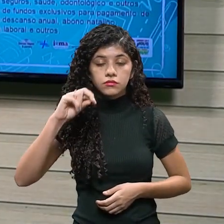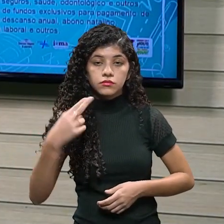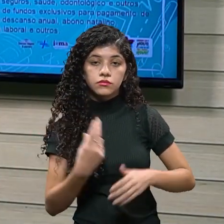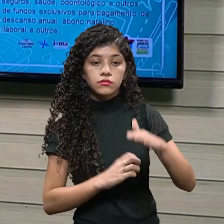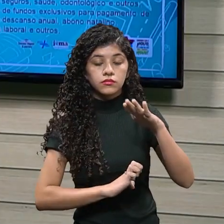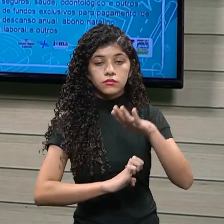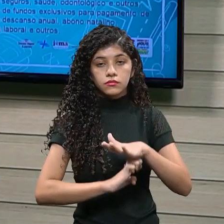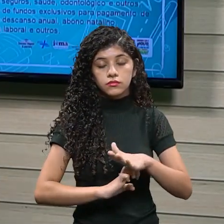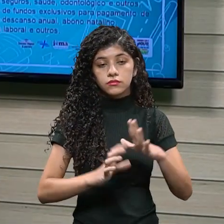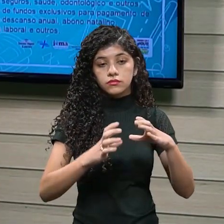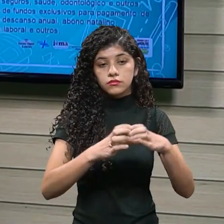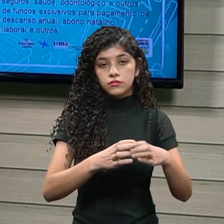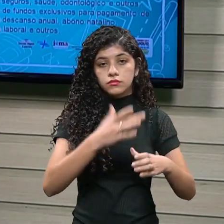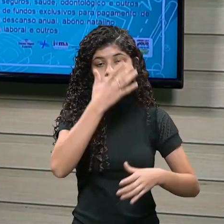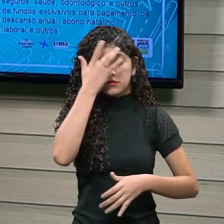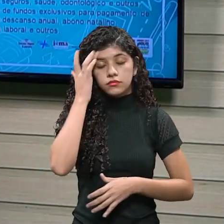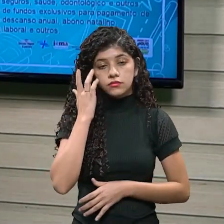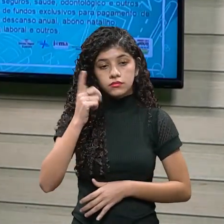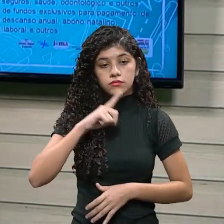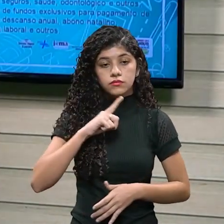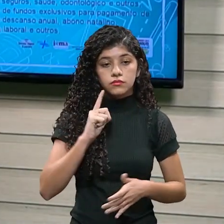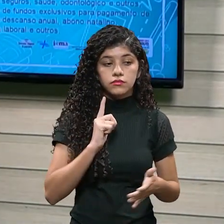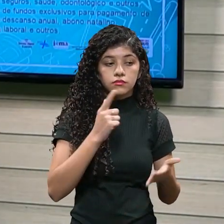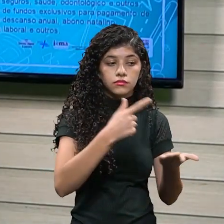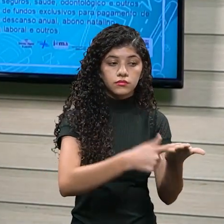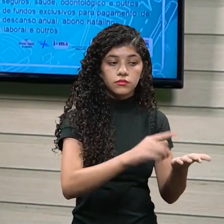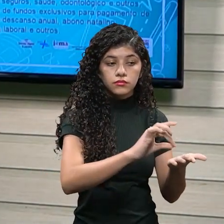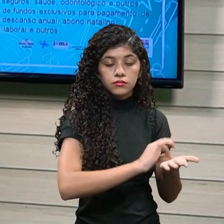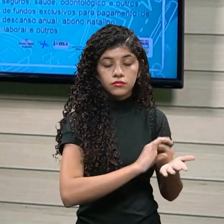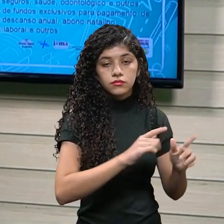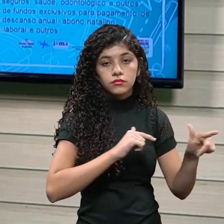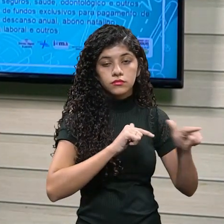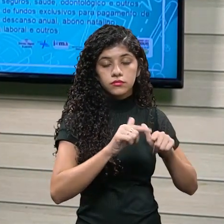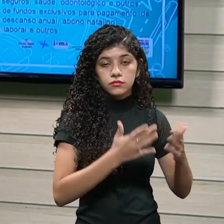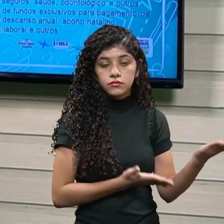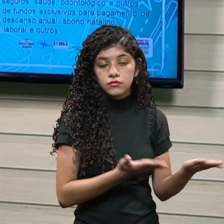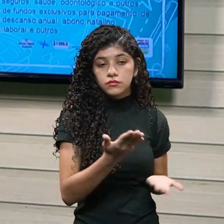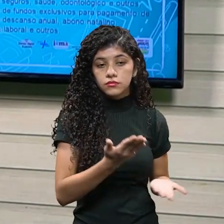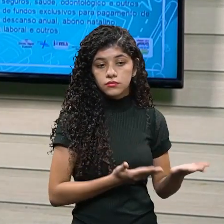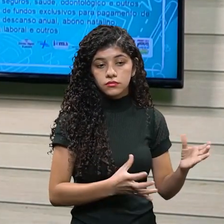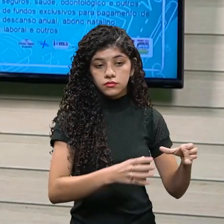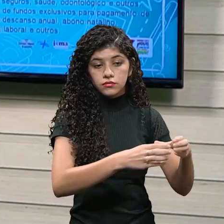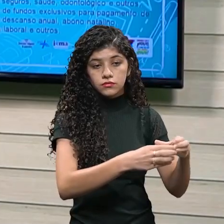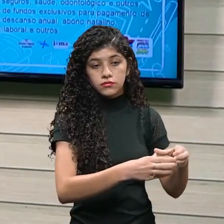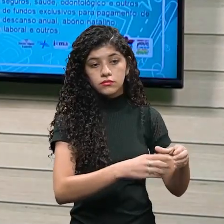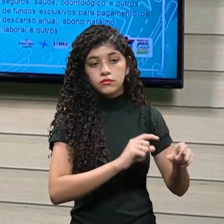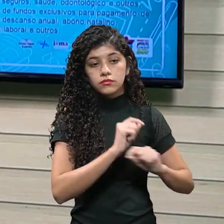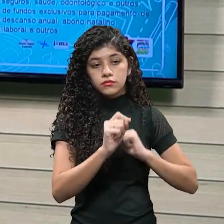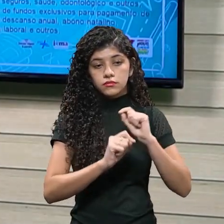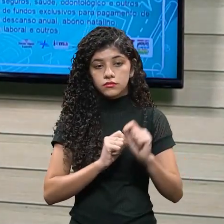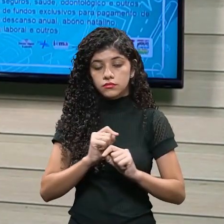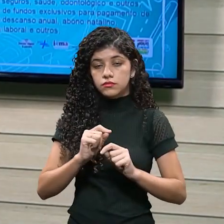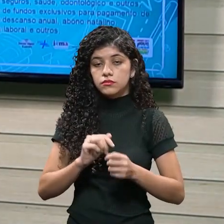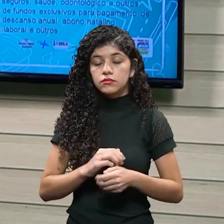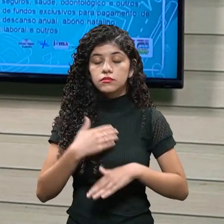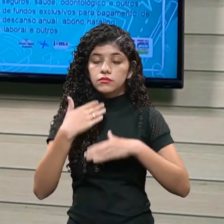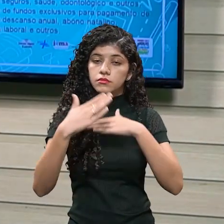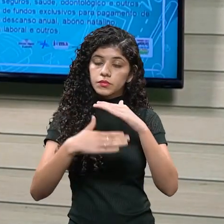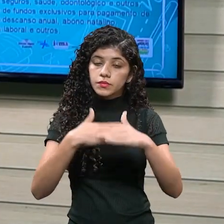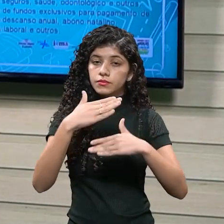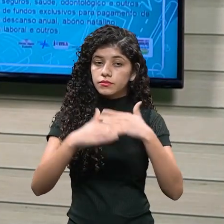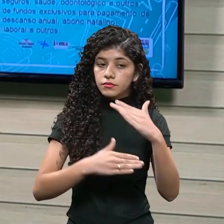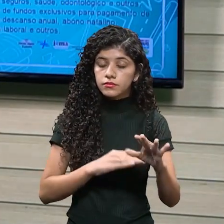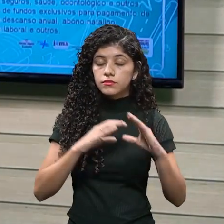empresa, um grupo de pessoas, contrate o serviço de uma cooperativa. Então, a cooperativa determina todo o processo